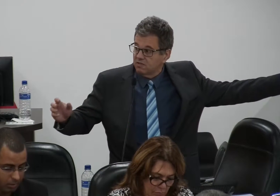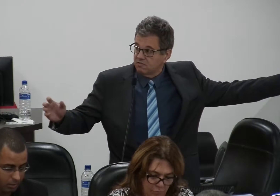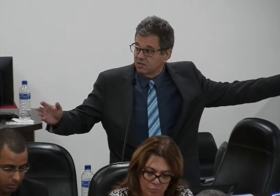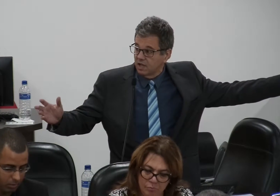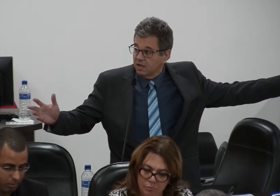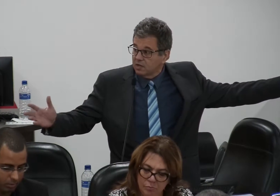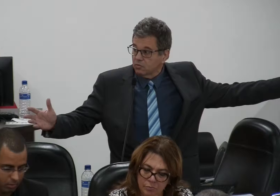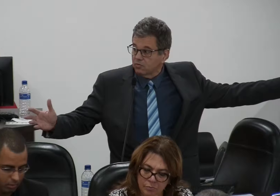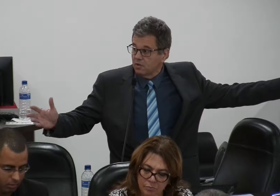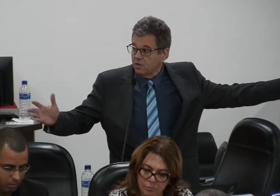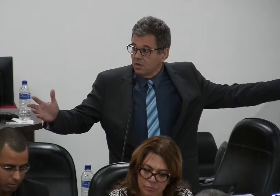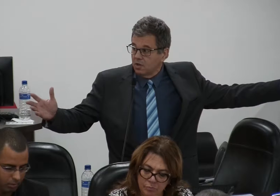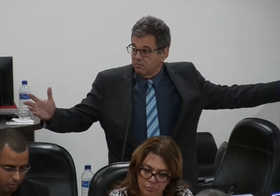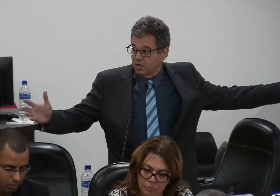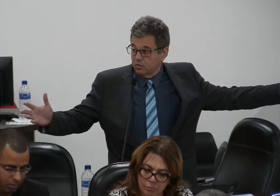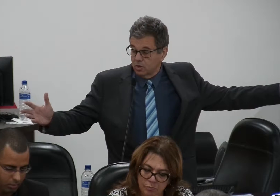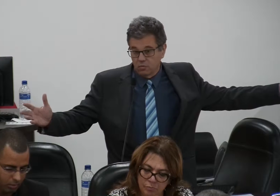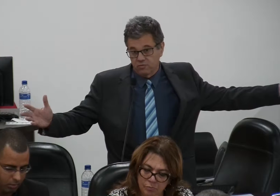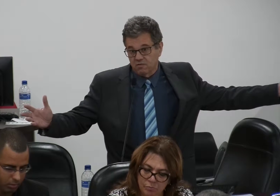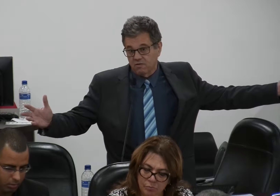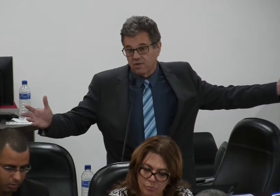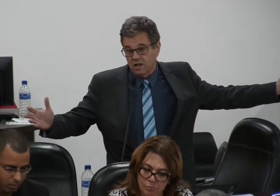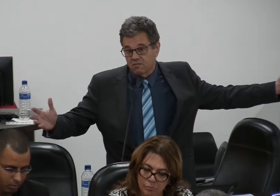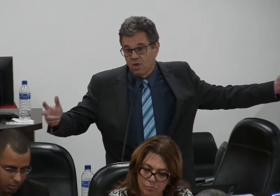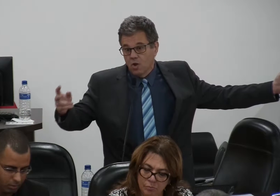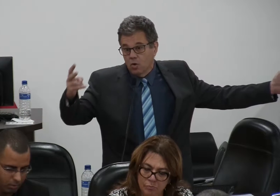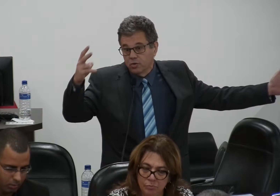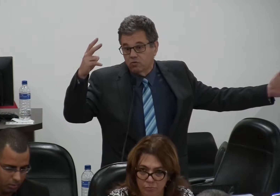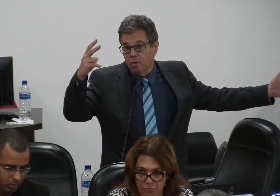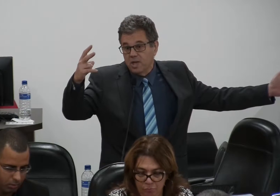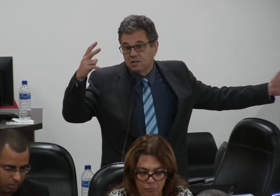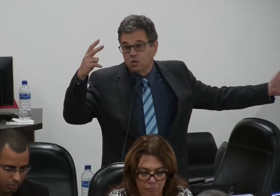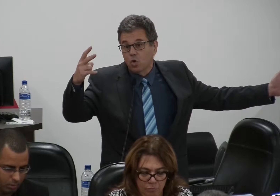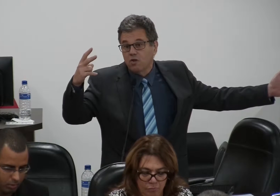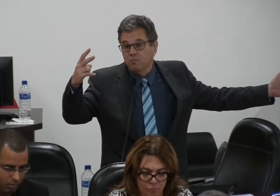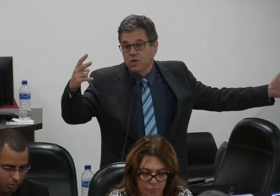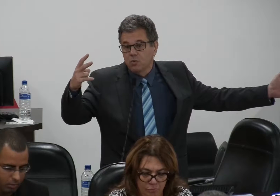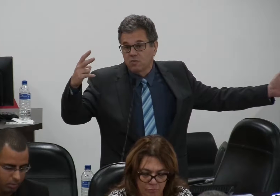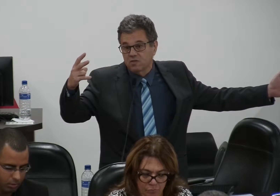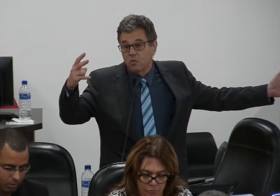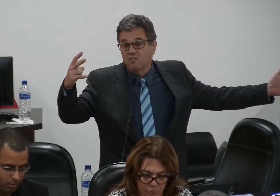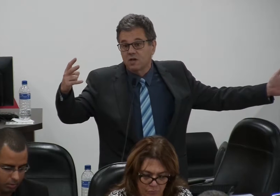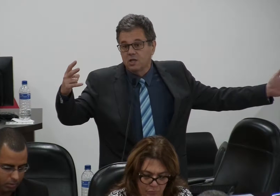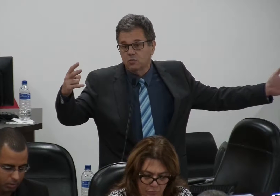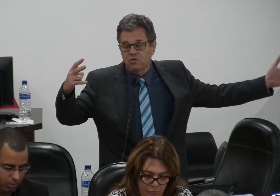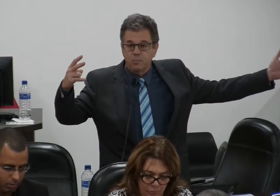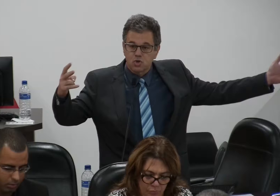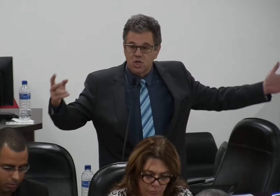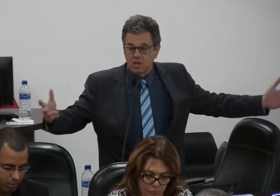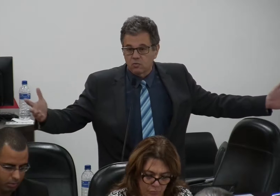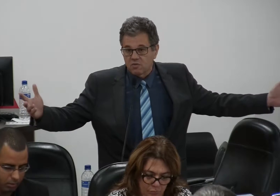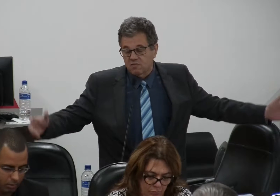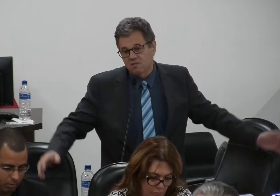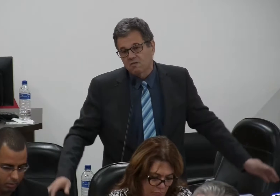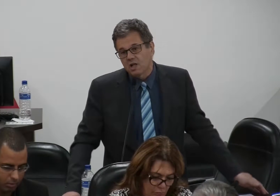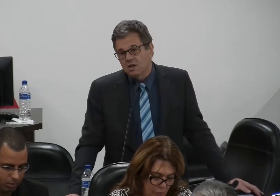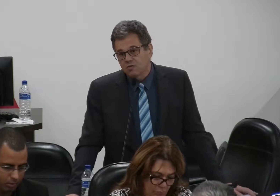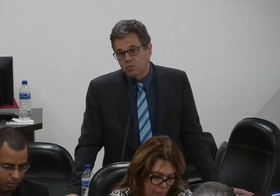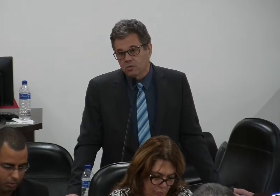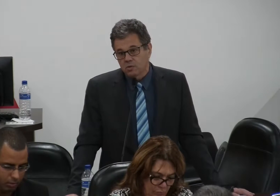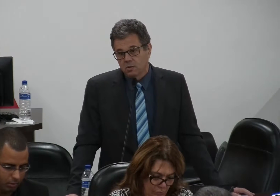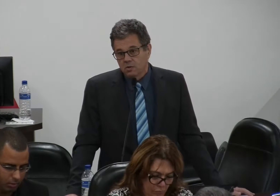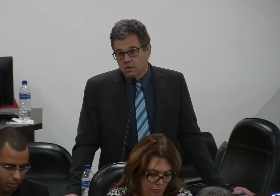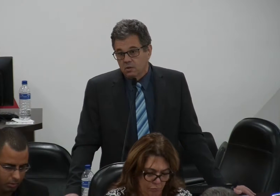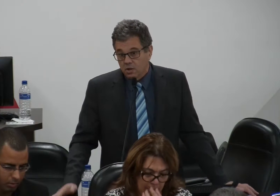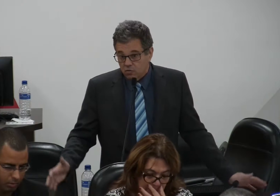acima de 60 anos, vereadora Constância Félix, onde somente 2 mil estão inscritos em projetos de